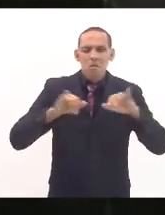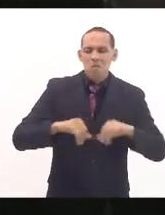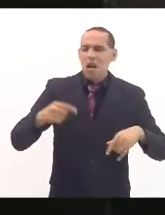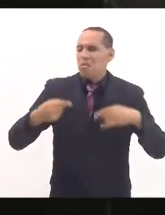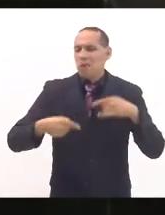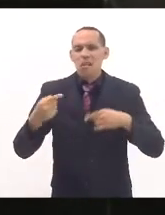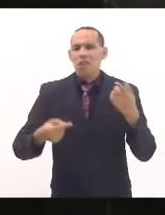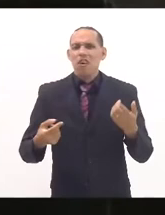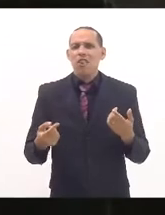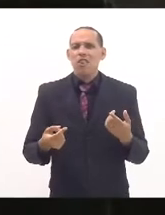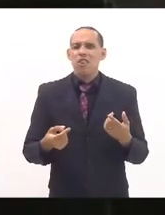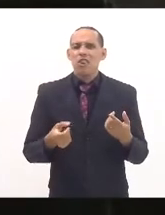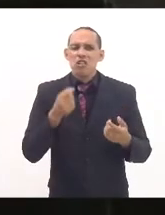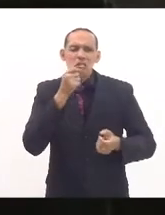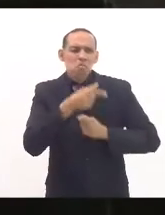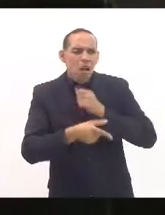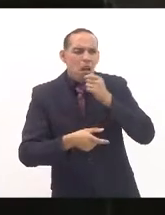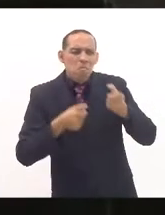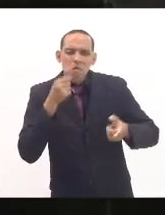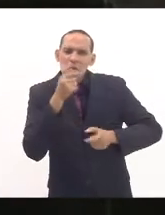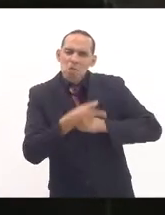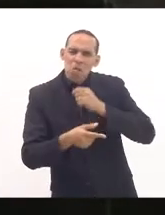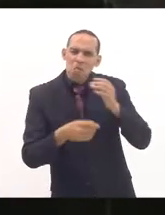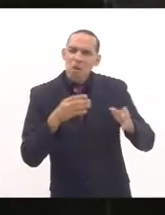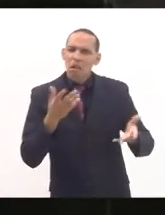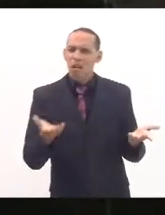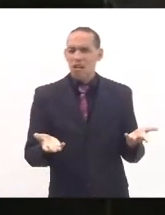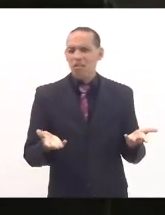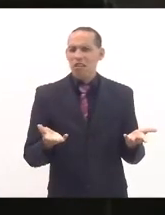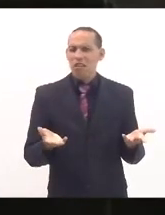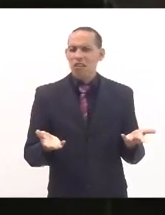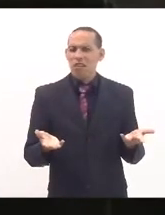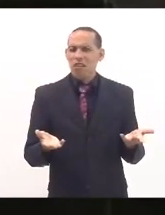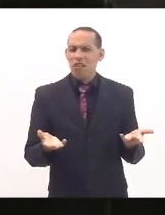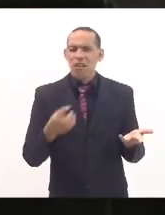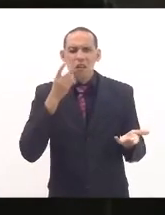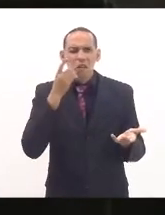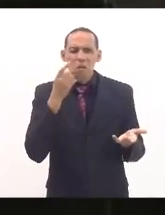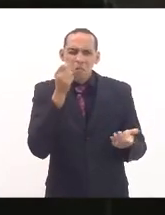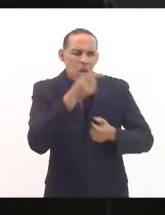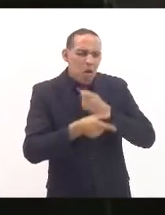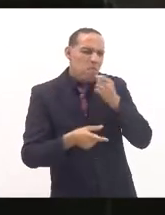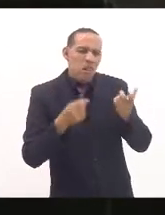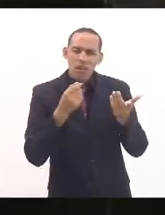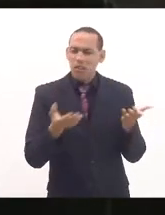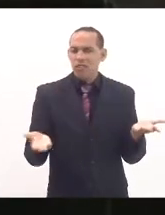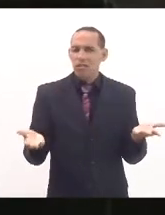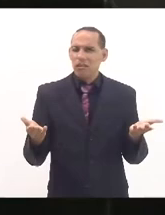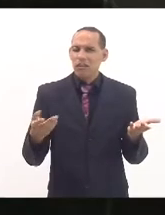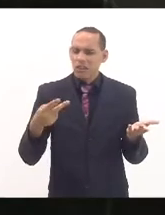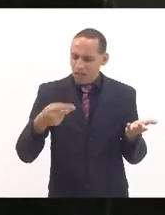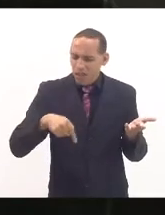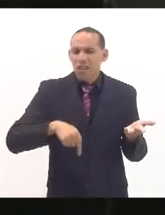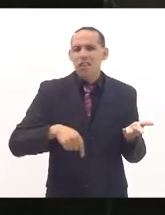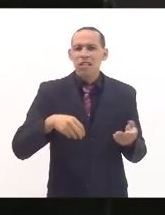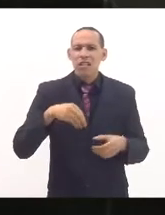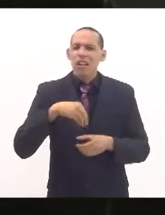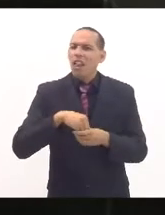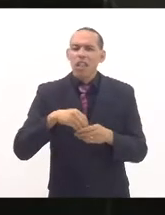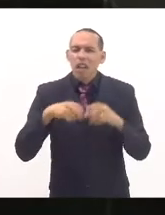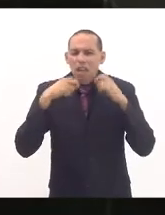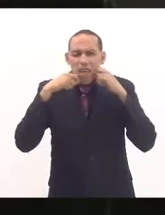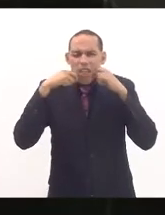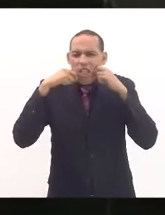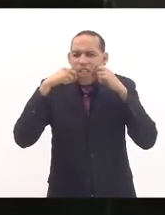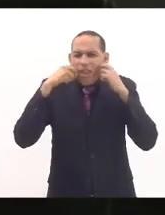De xingar do jeito que está sendo xingado os deputados aqui dentro? Isso é uma vergonha para o